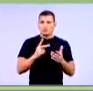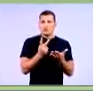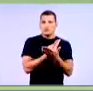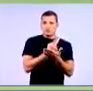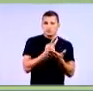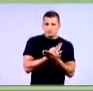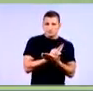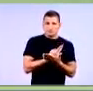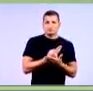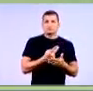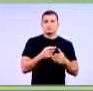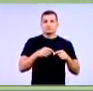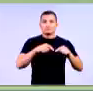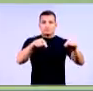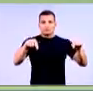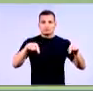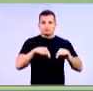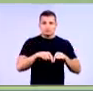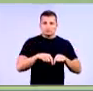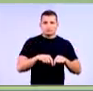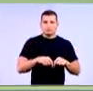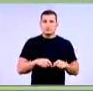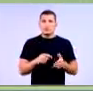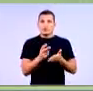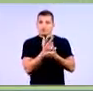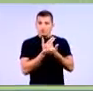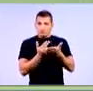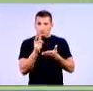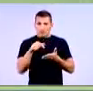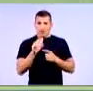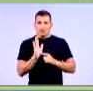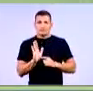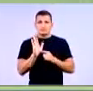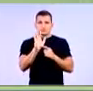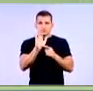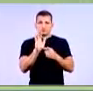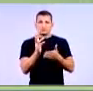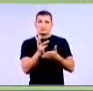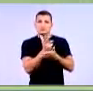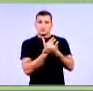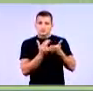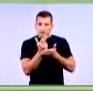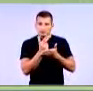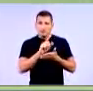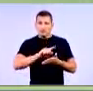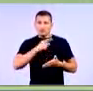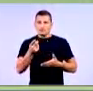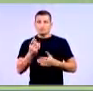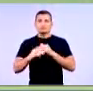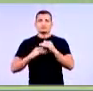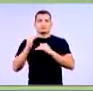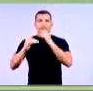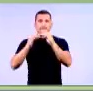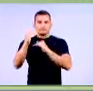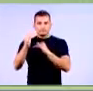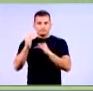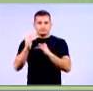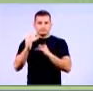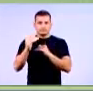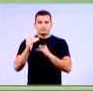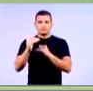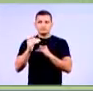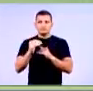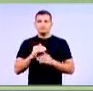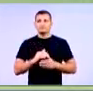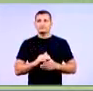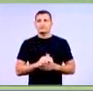determinado setor. O modelo é uma representação do sistema a ser desenvolvido. Então acho que esse item